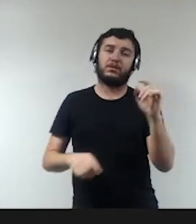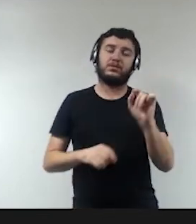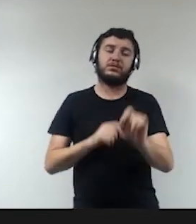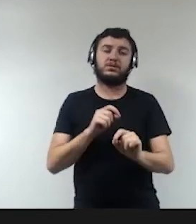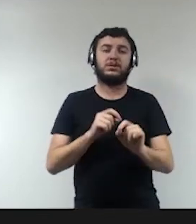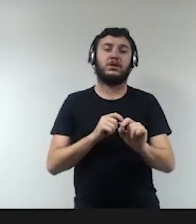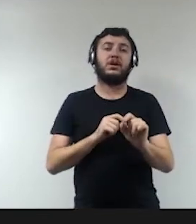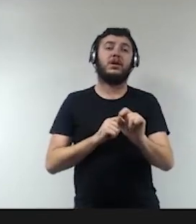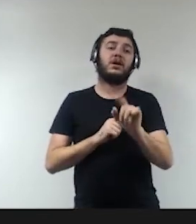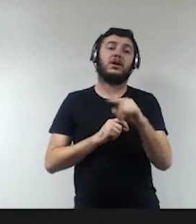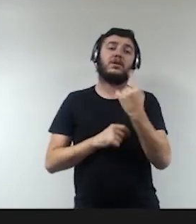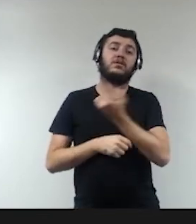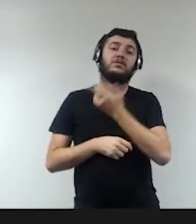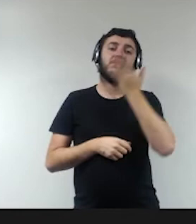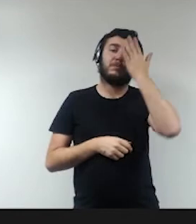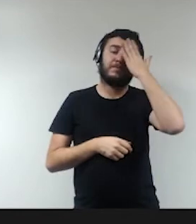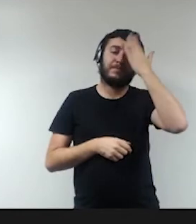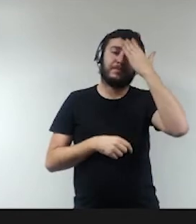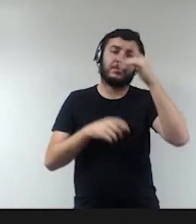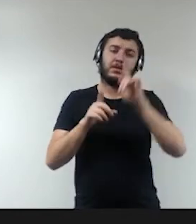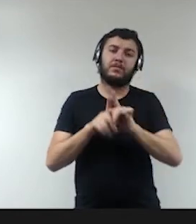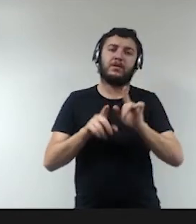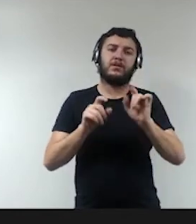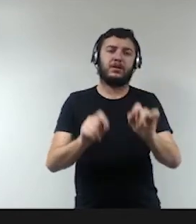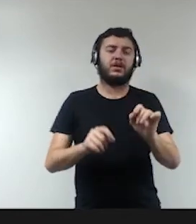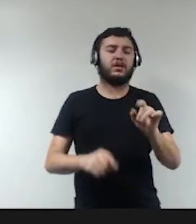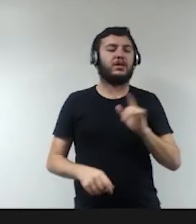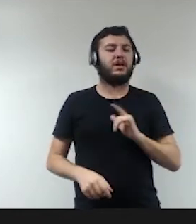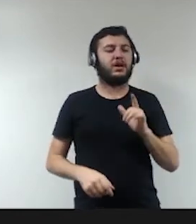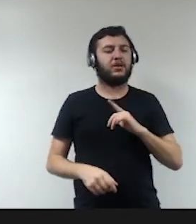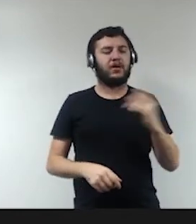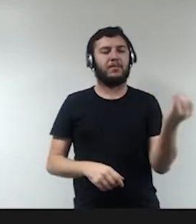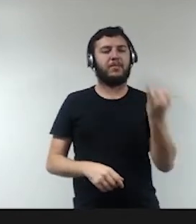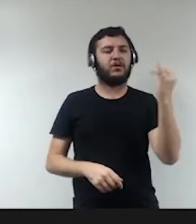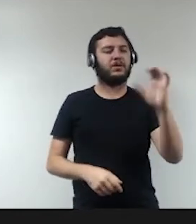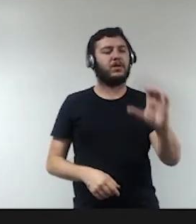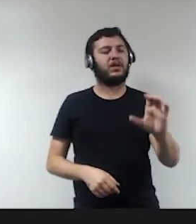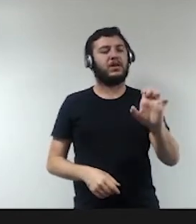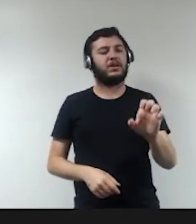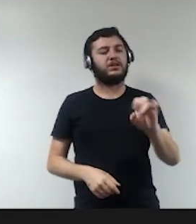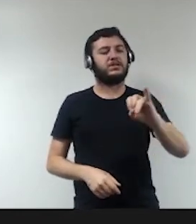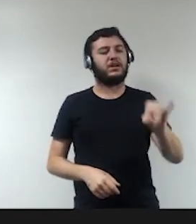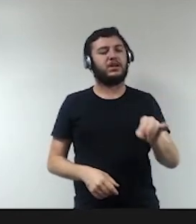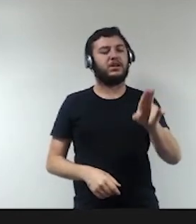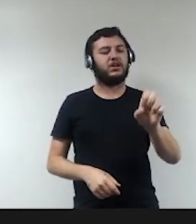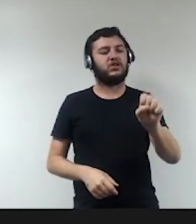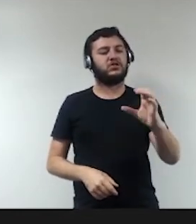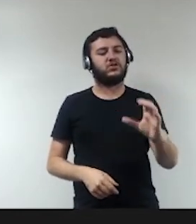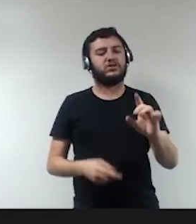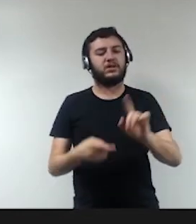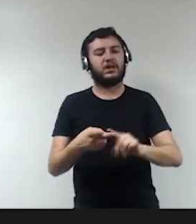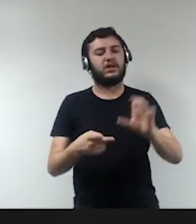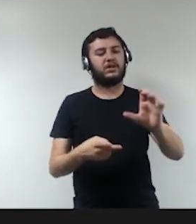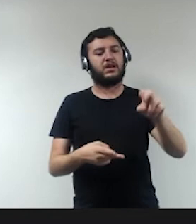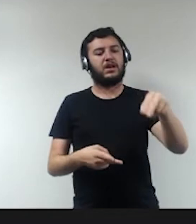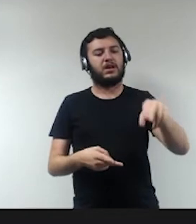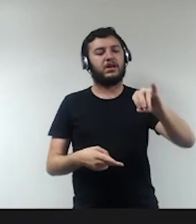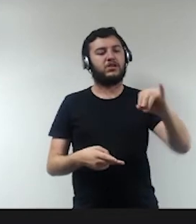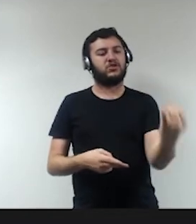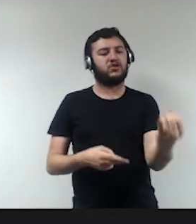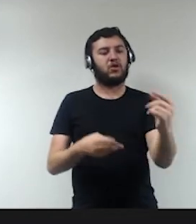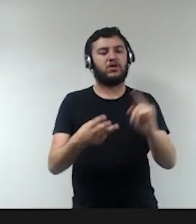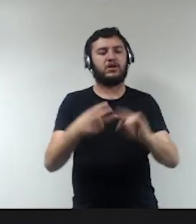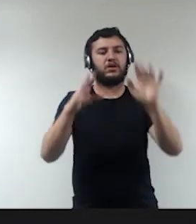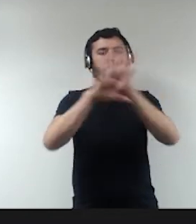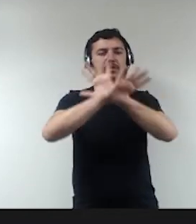da existência desses sejusques, da sensibilização do CNJ, dos tribunais,